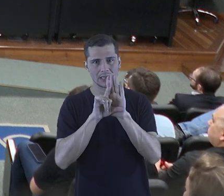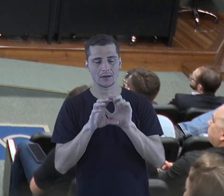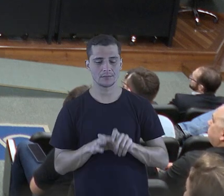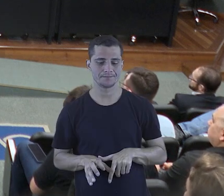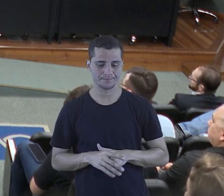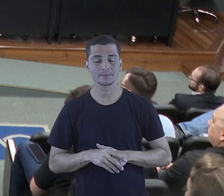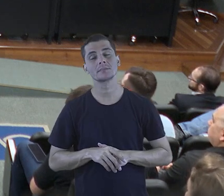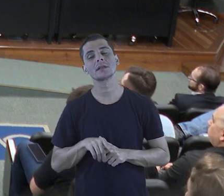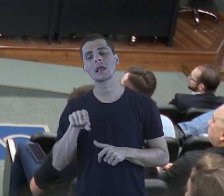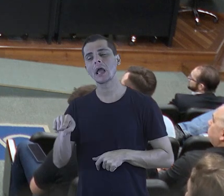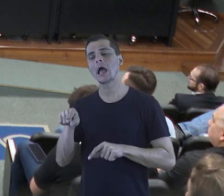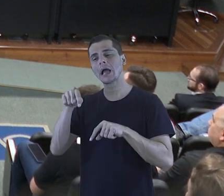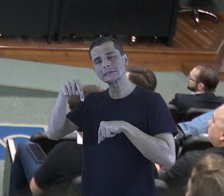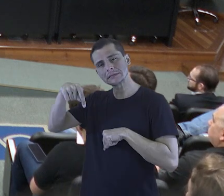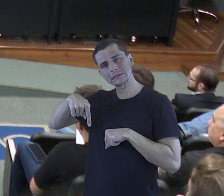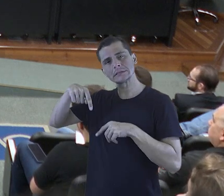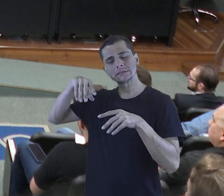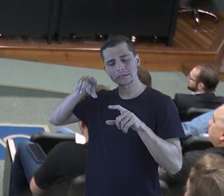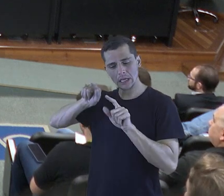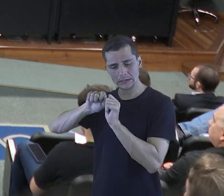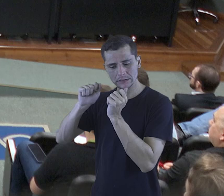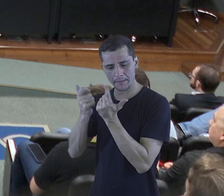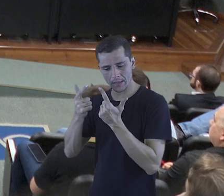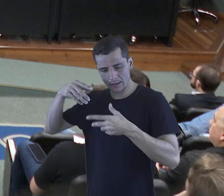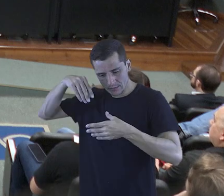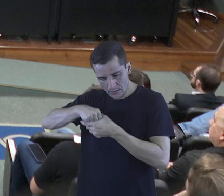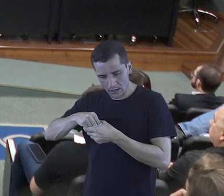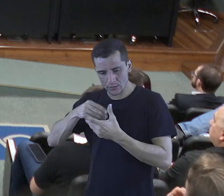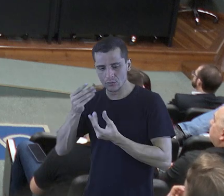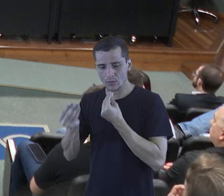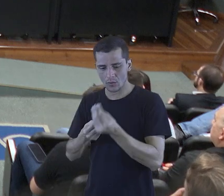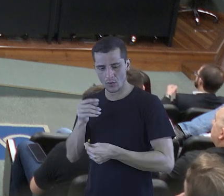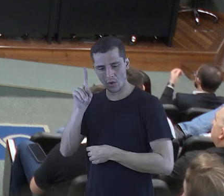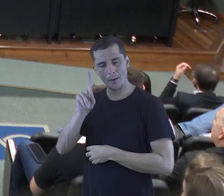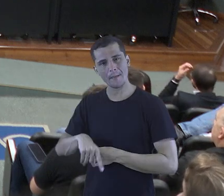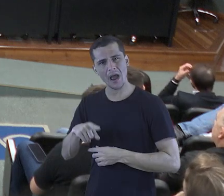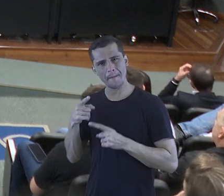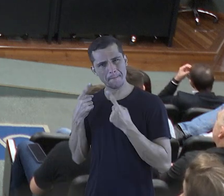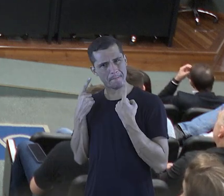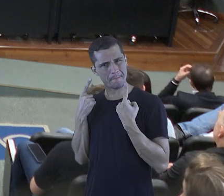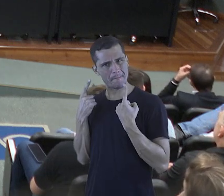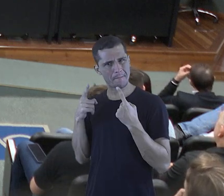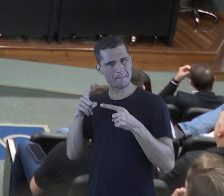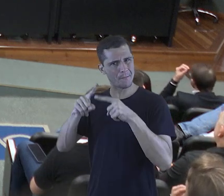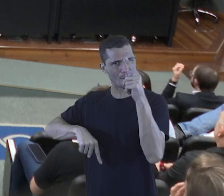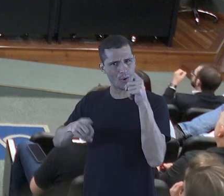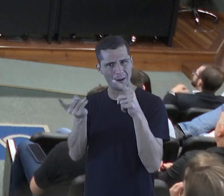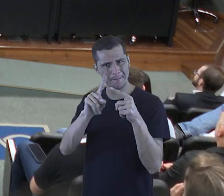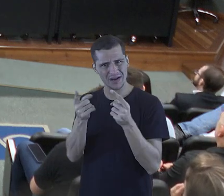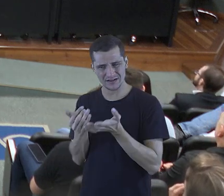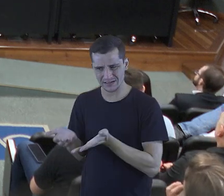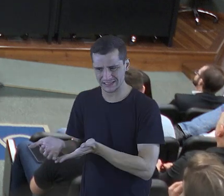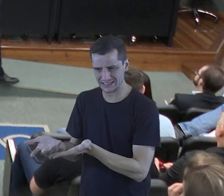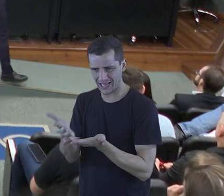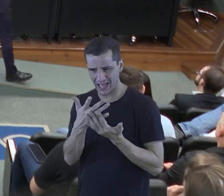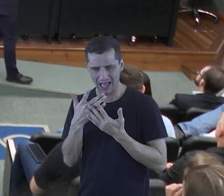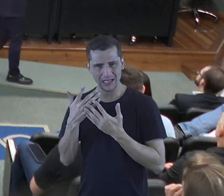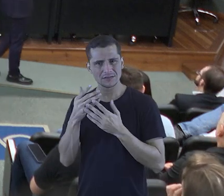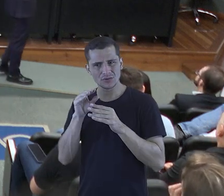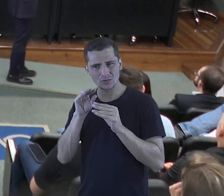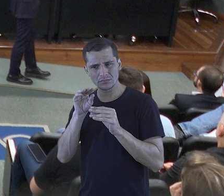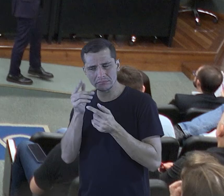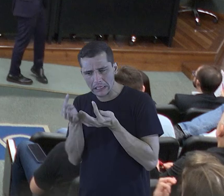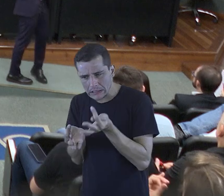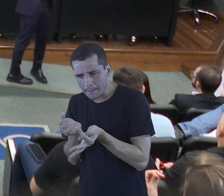tratar dados na Assembleia? Não. Vocês podem continuar fazendo tudo aquilo que vocês fazem. A LGPD não veio proibir ninguém de tratar nenhum tipo de dado.